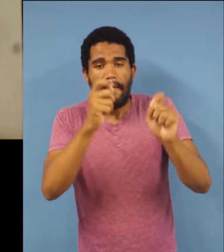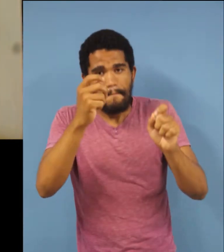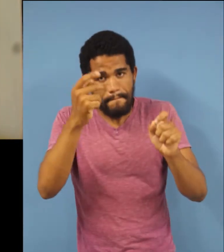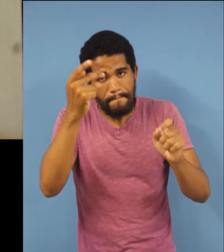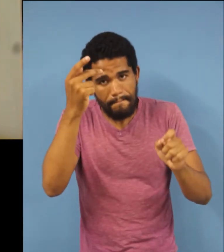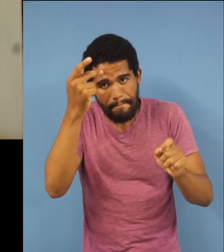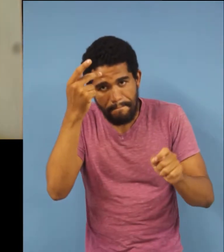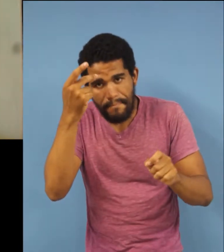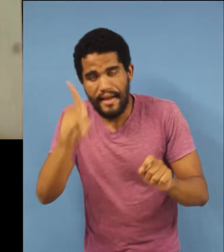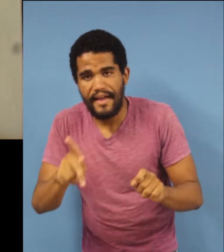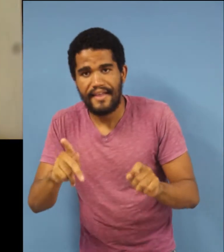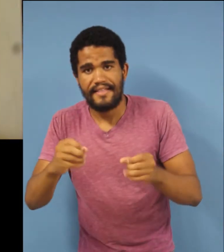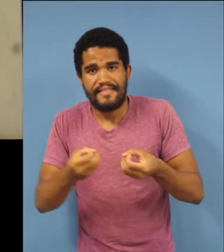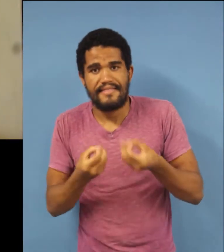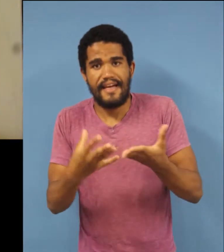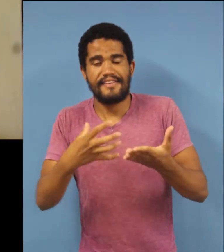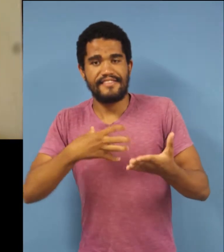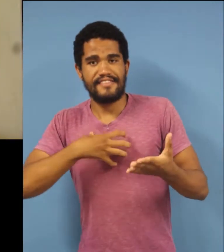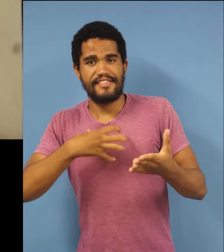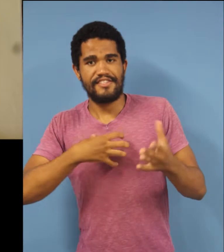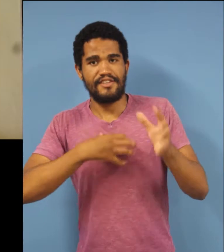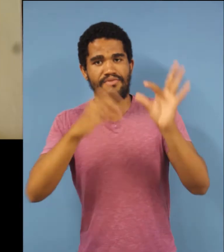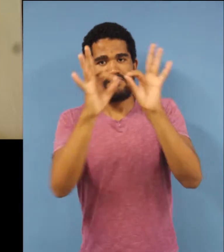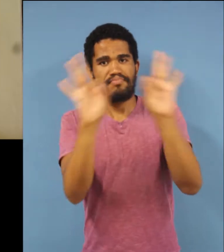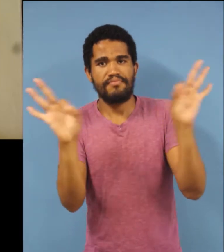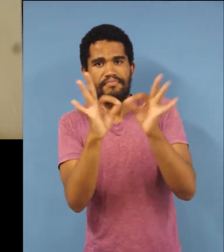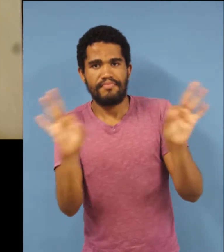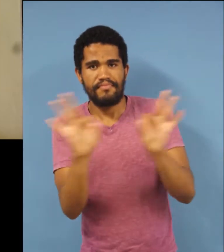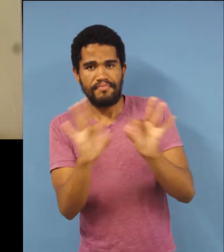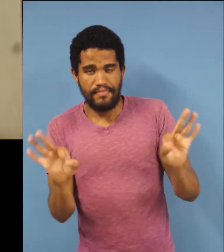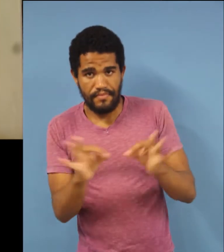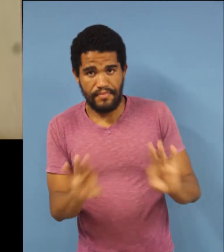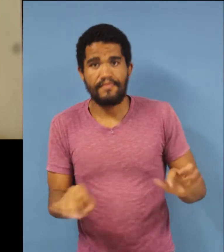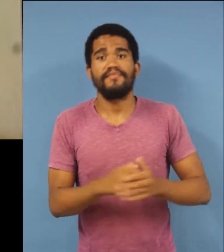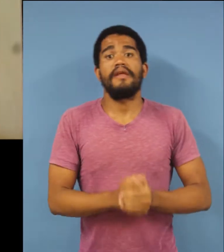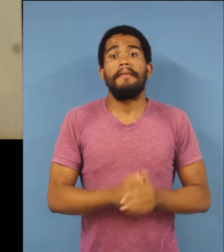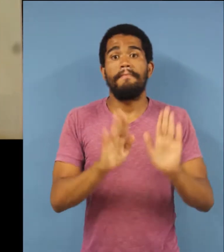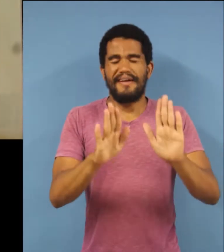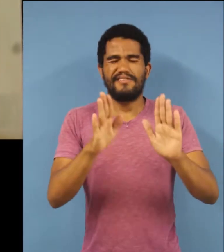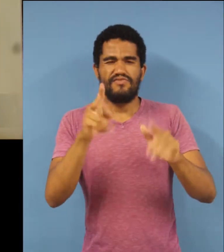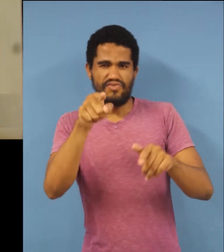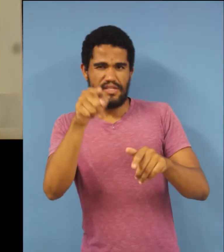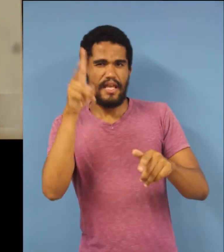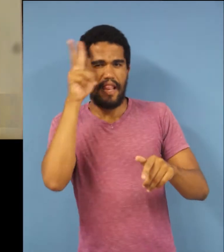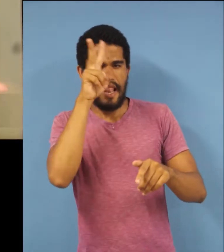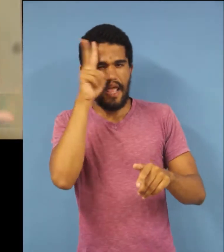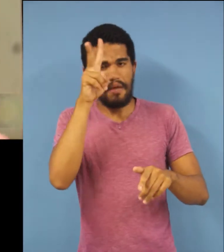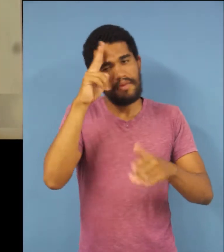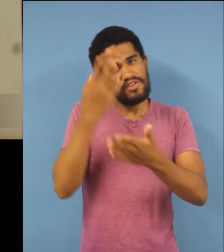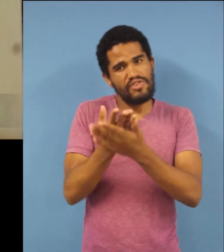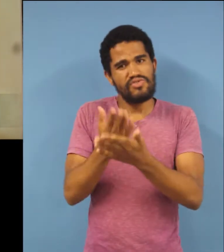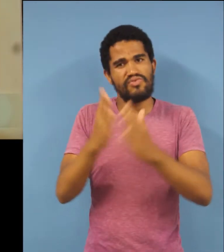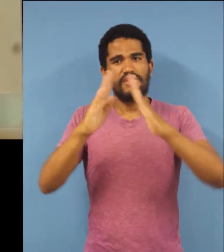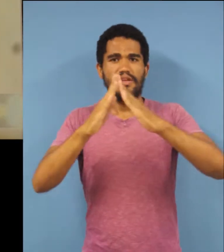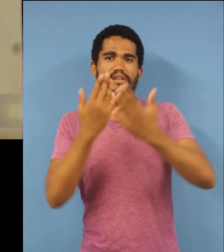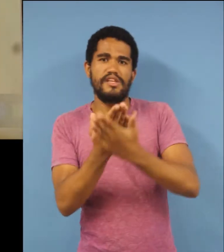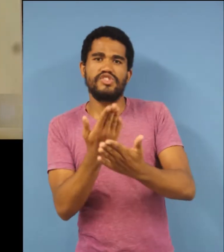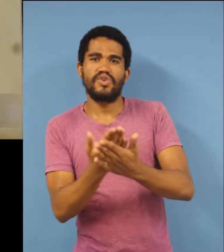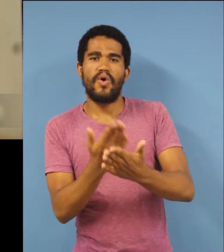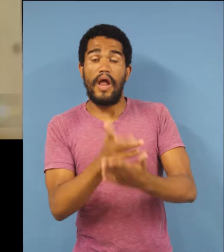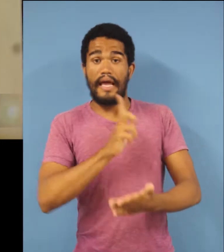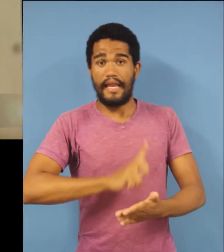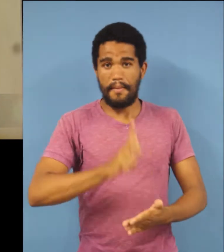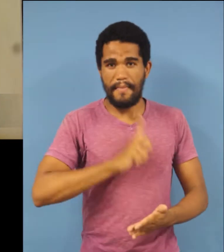que o professor de língua portuguesa de vocês esqueceu de dizer que a função das conjunções, principalmente,